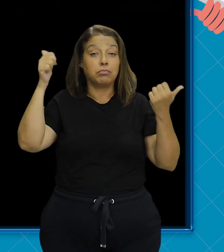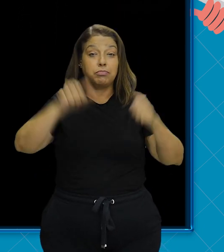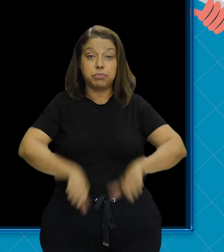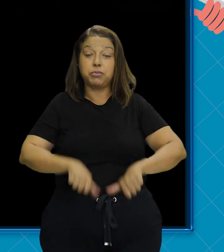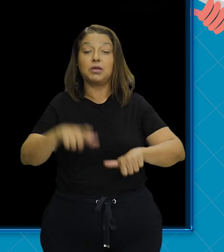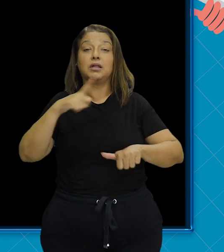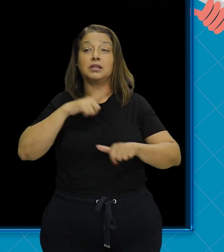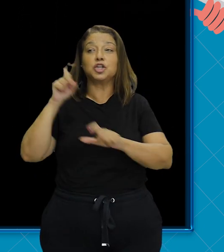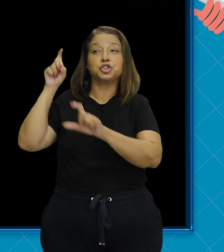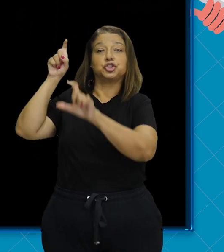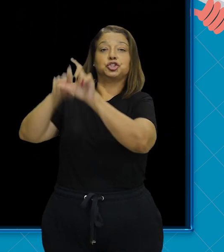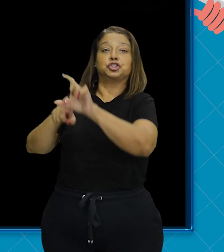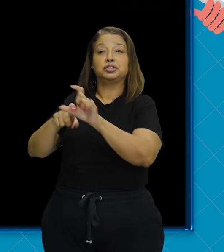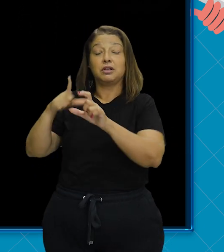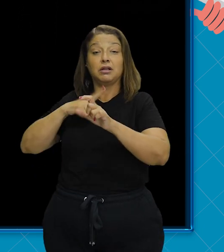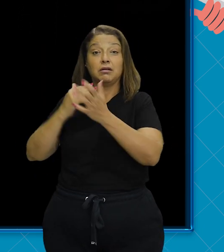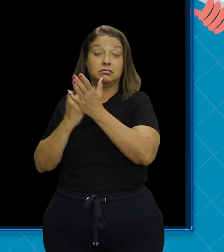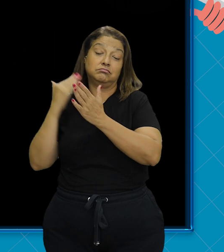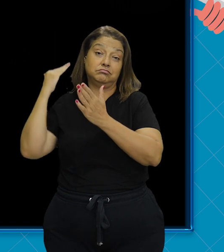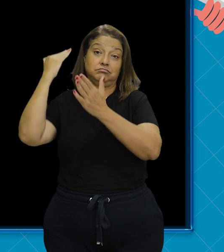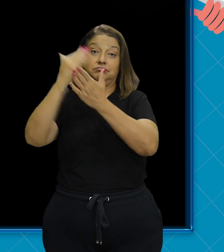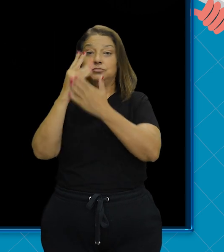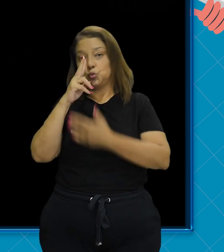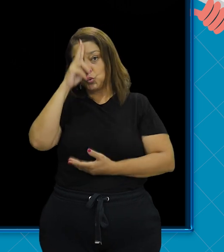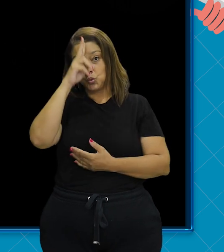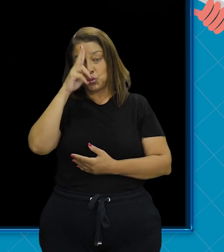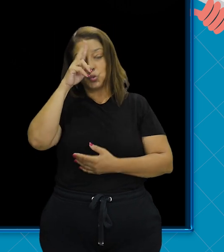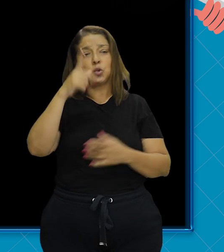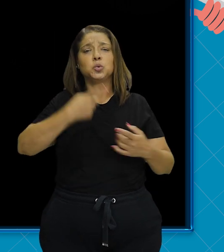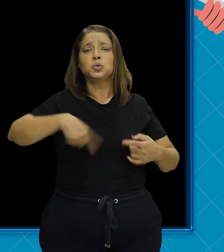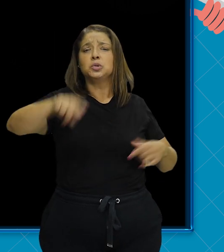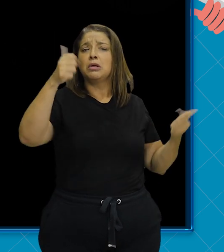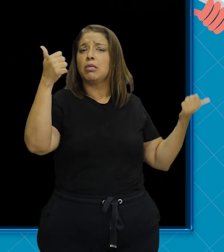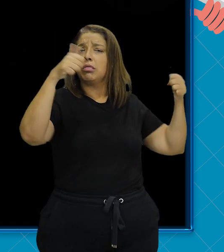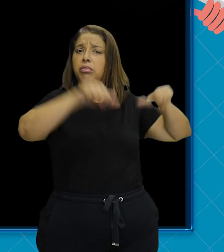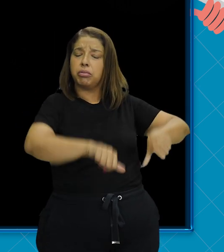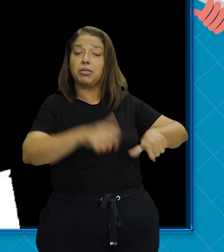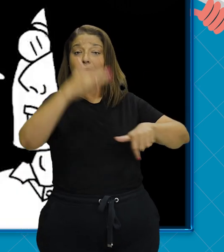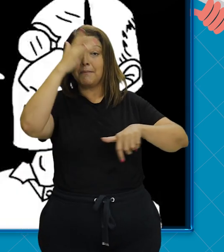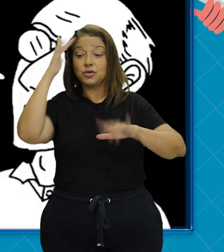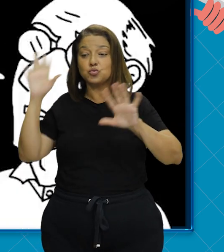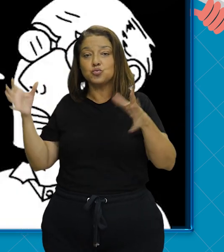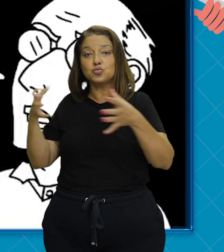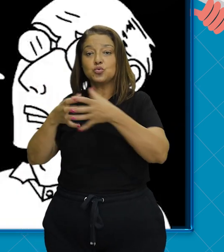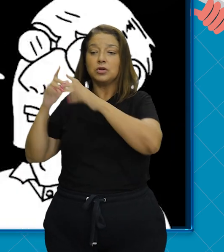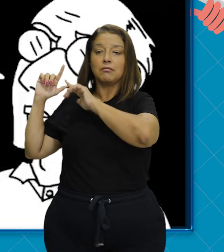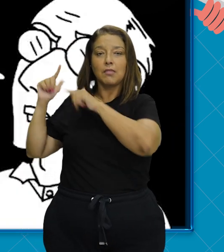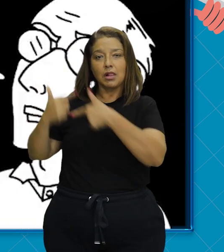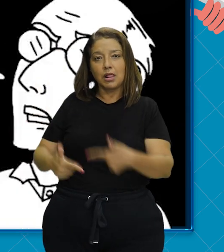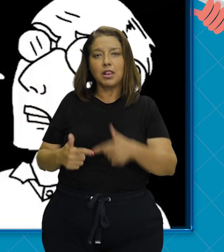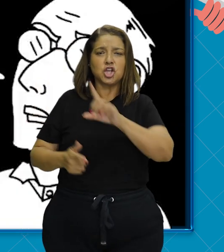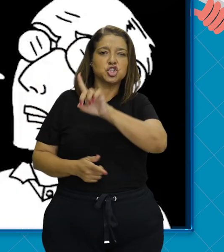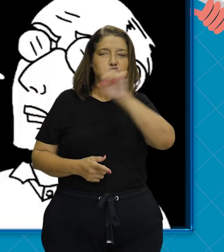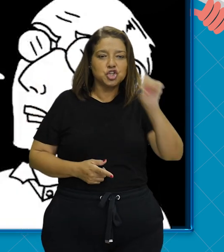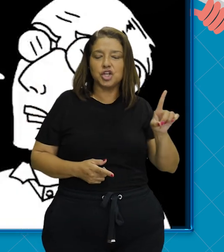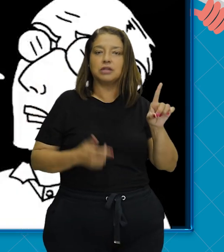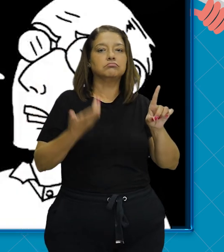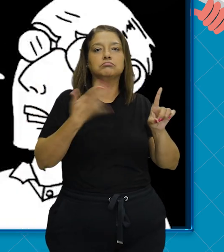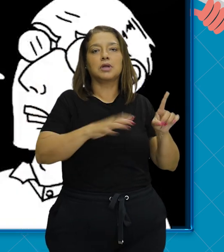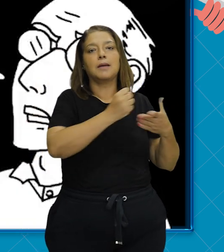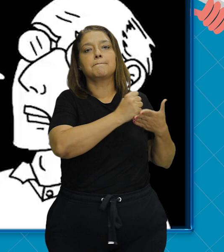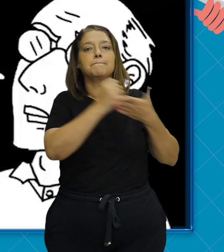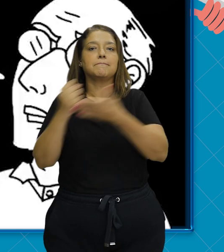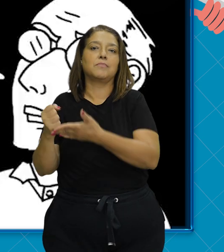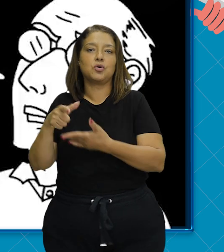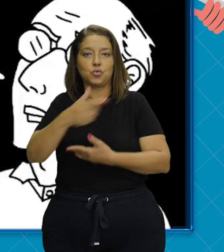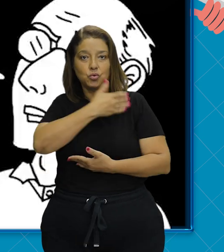externa e a inflação estavam nas alturas. As coisas não iam muito bem, e grupos conservadores e de extrema-direita não apoiavam a abertura do